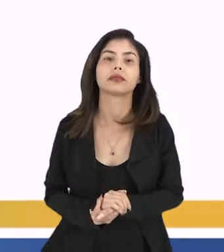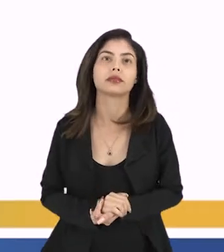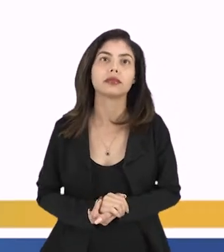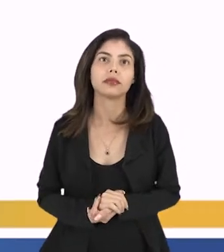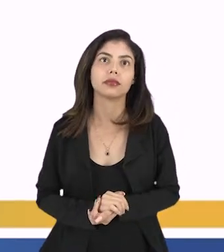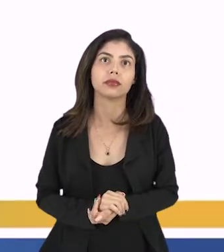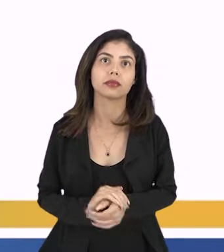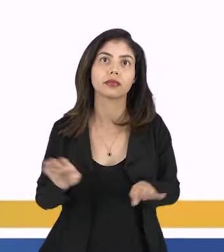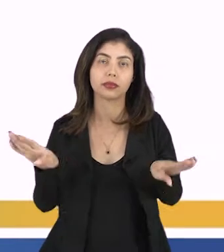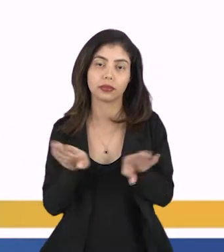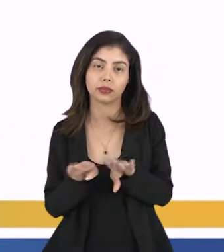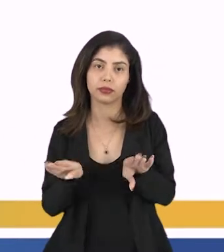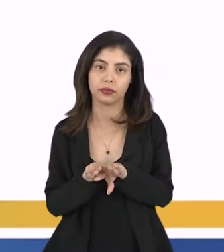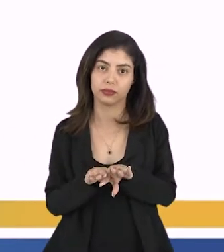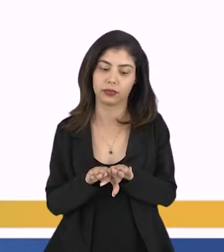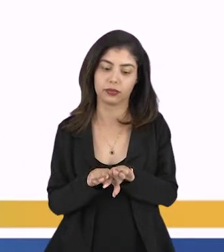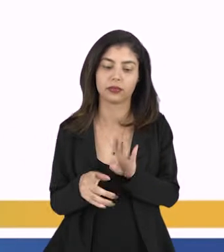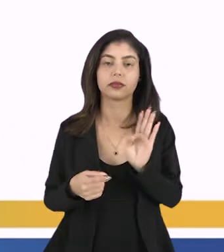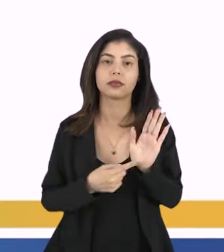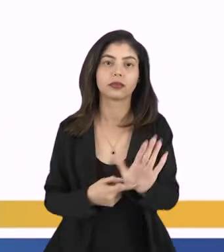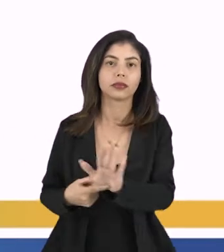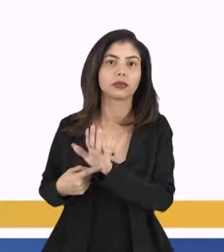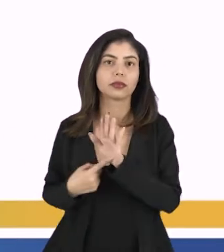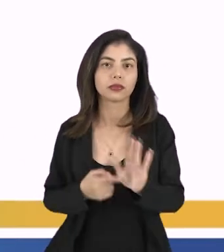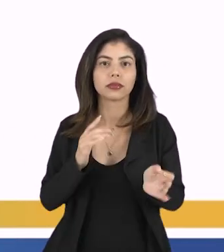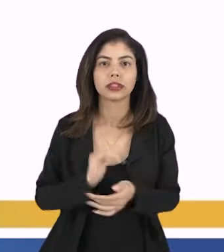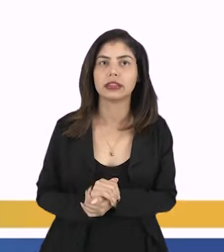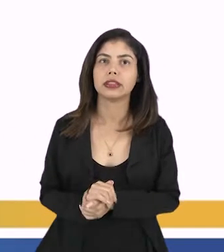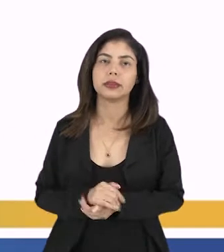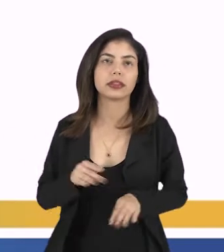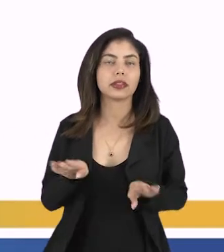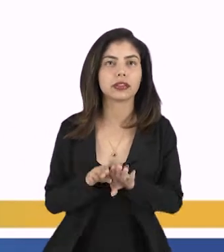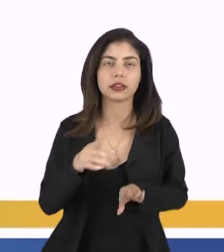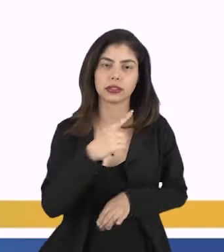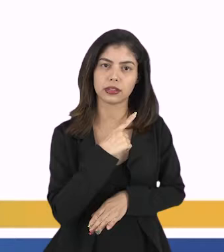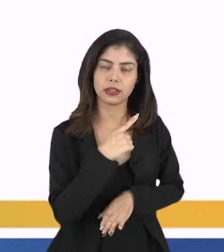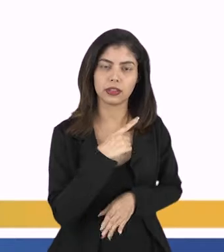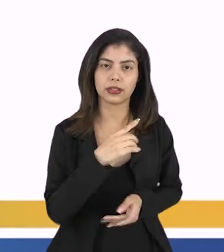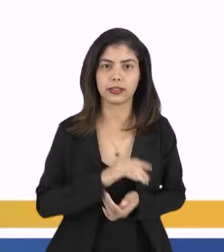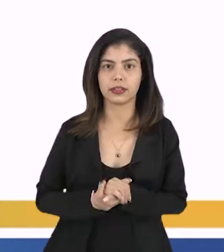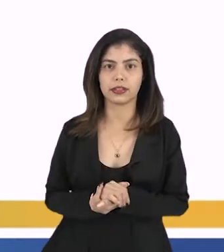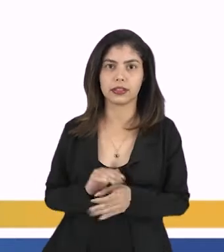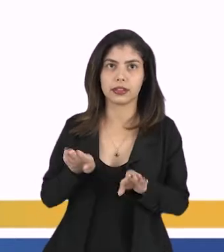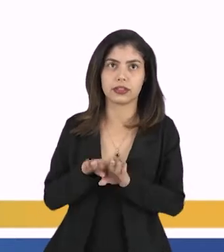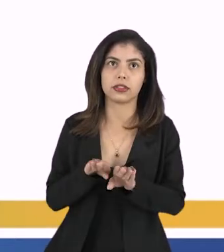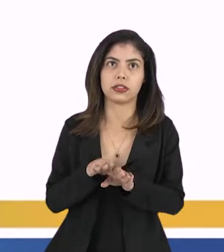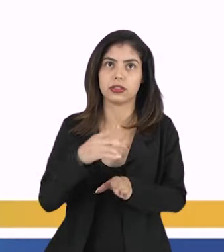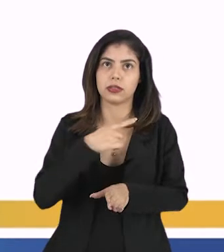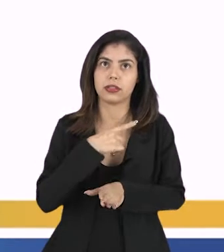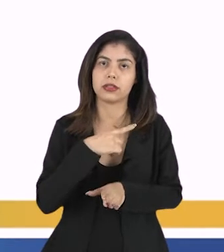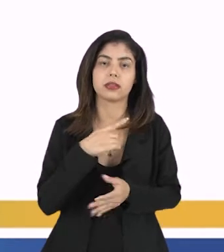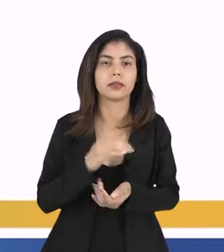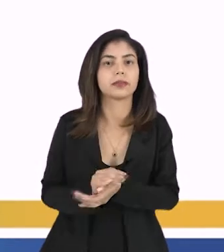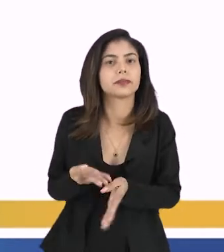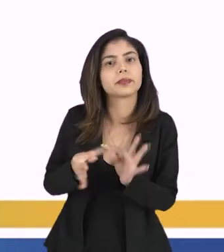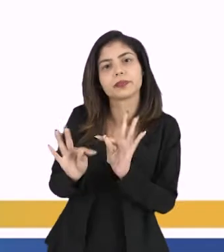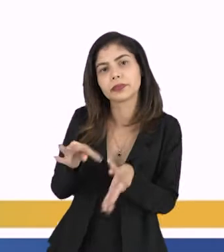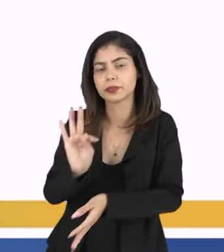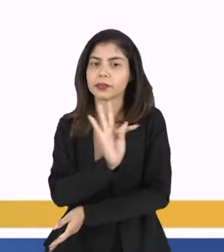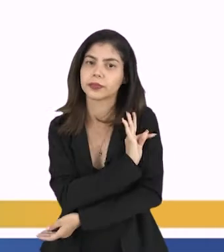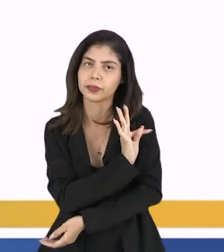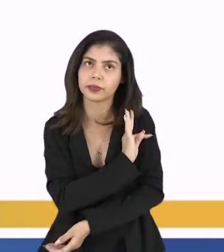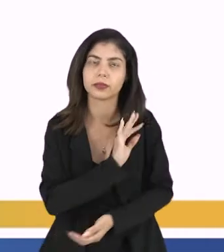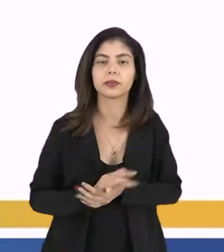polis éticas, né? Então nós vamos ter advento de outras coisas importantes da filosofia. Técnica,